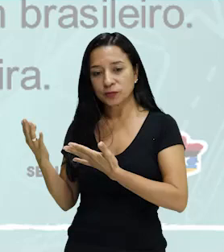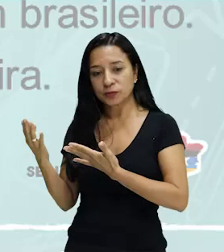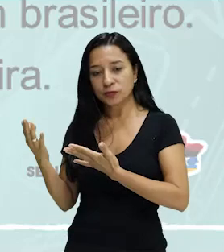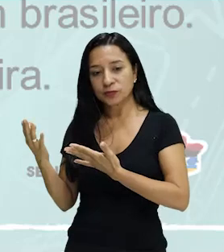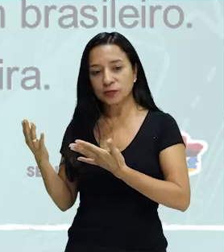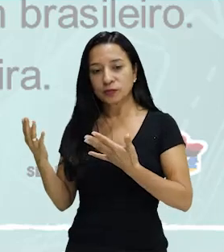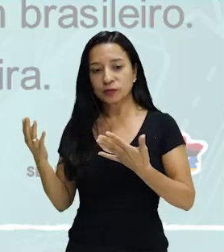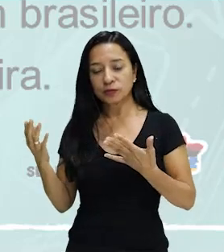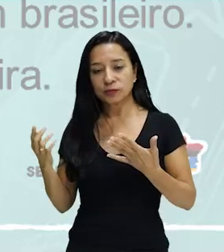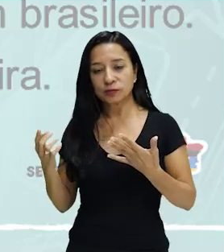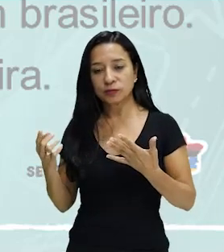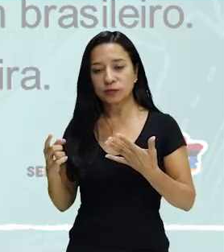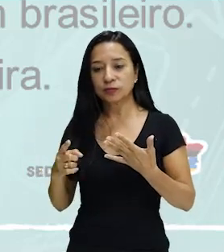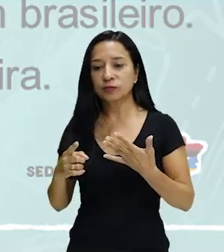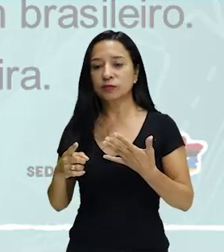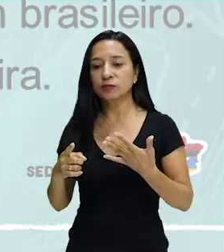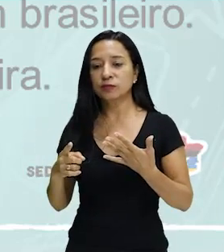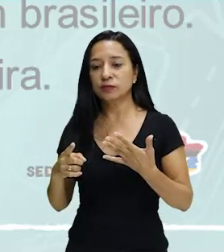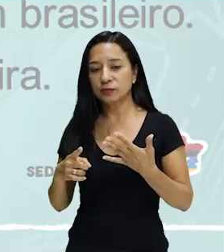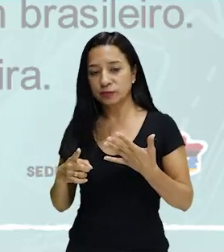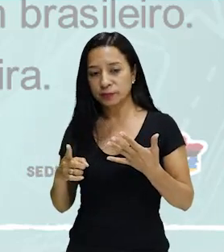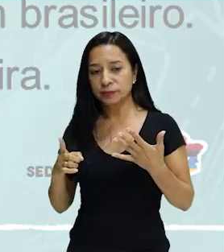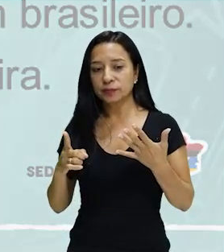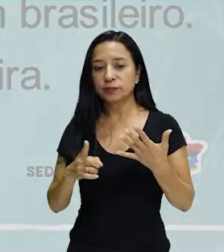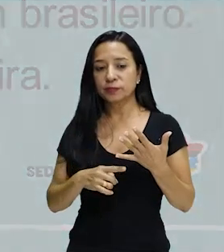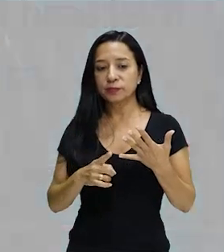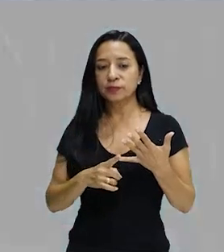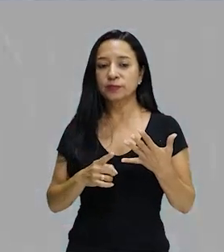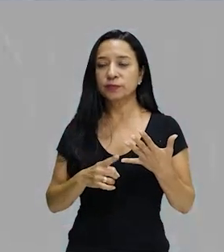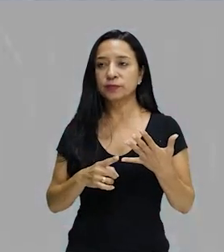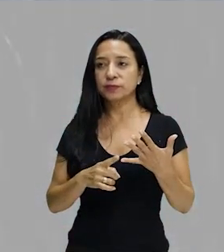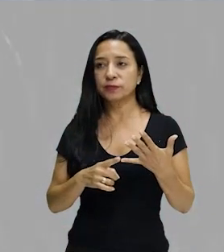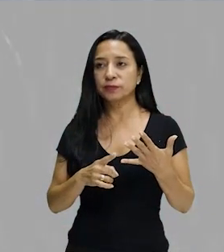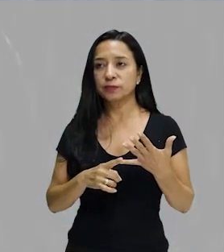por ela e a ela aspira.